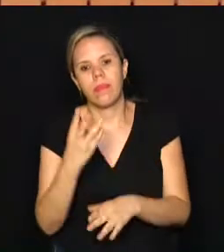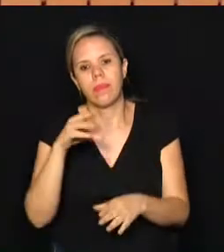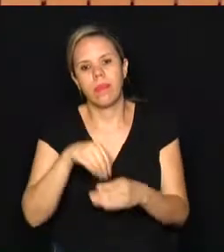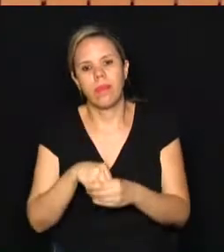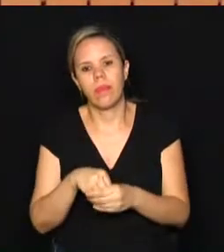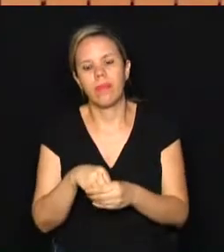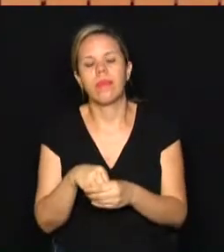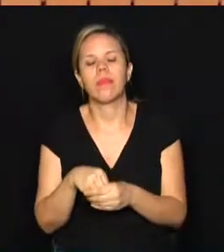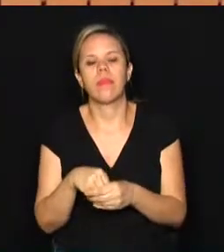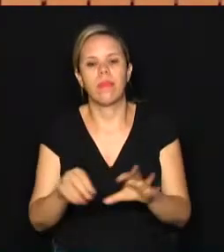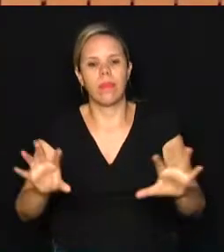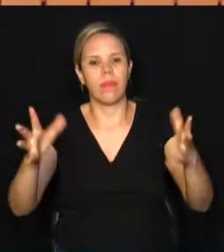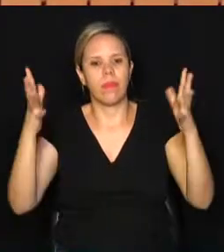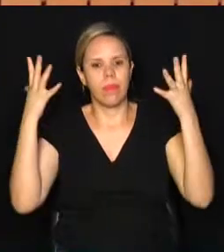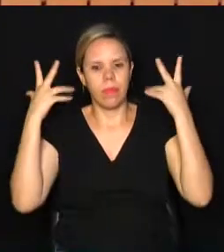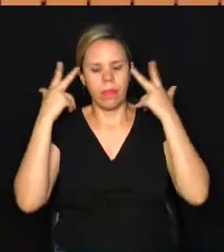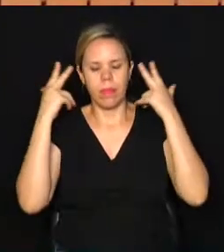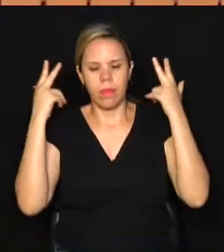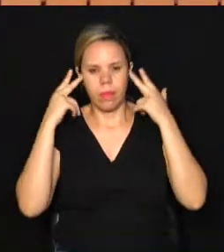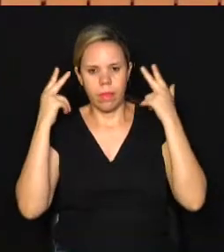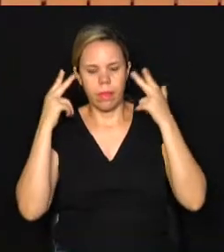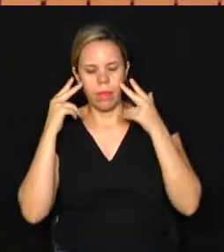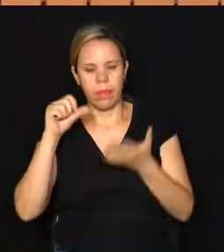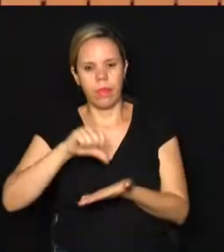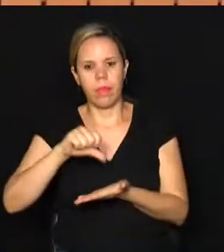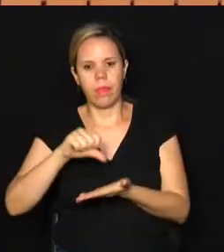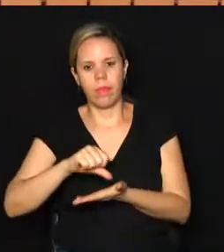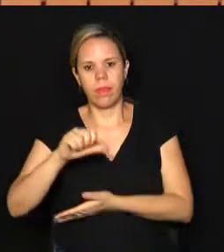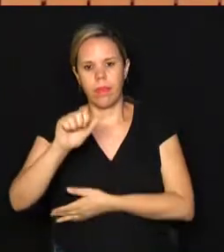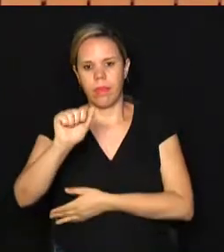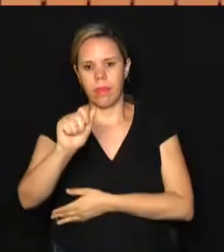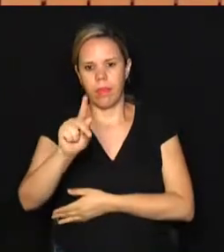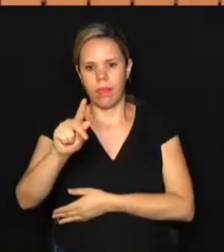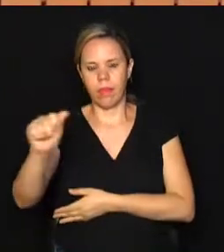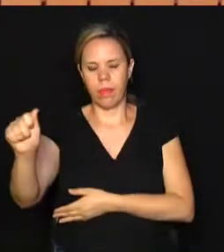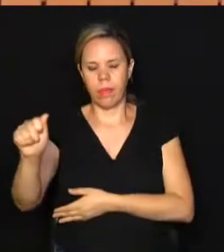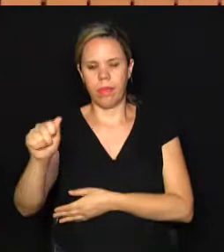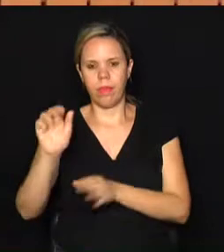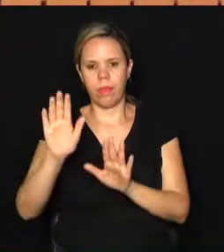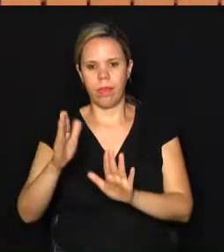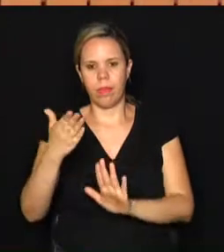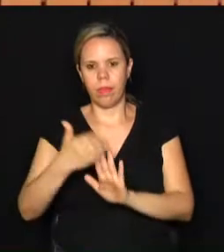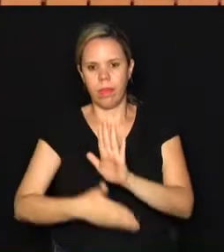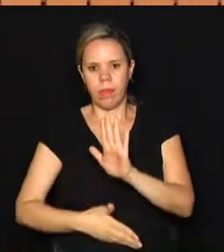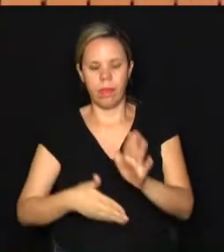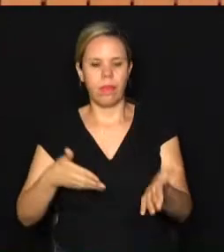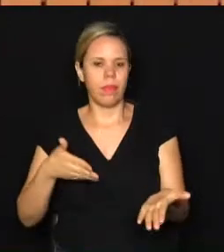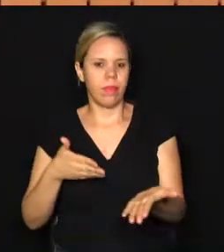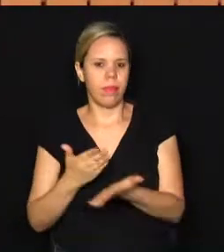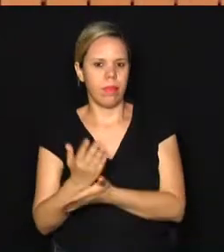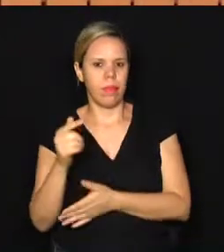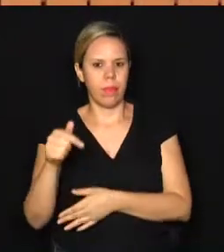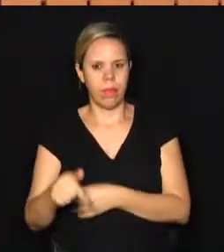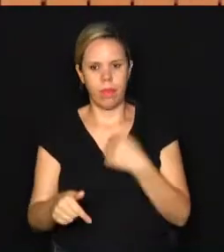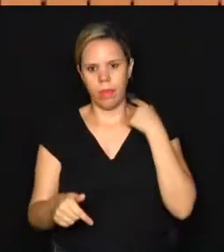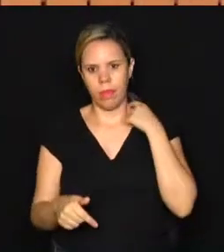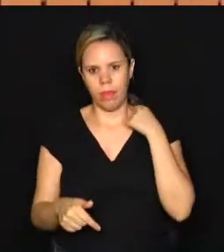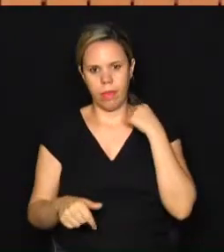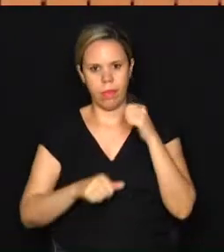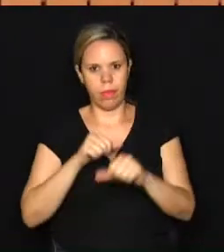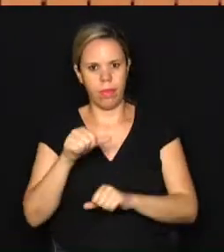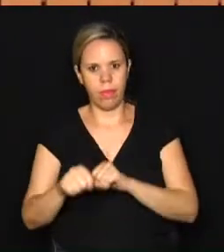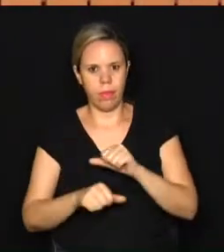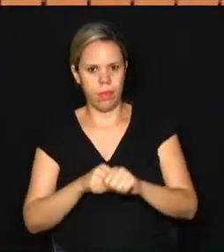nativa ali na região da APA. Com a justificativa para aprovação dessa